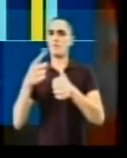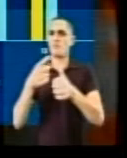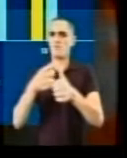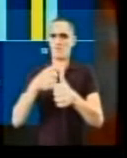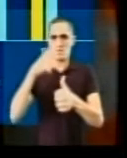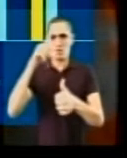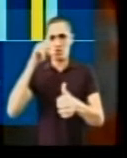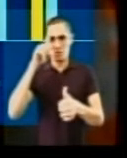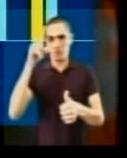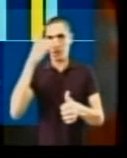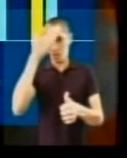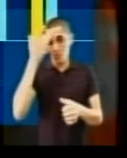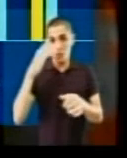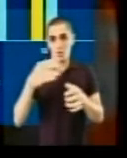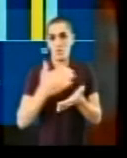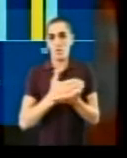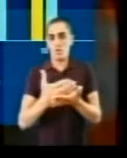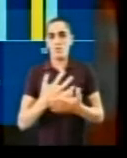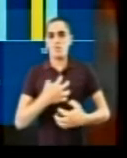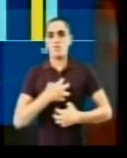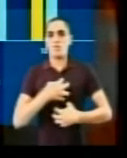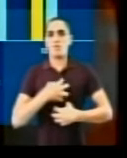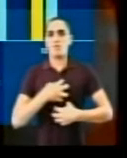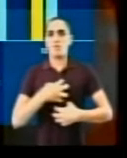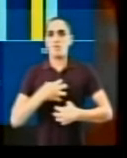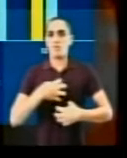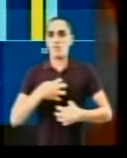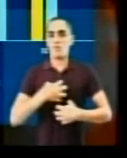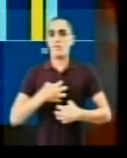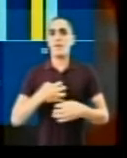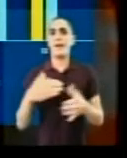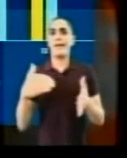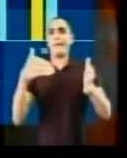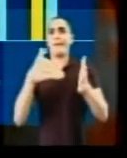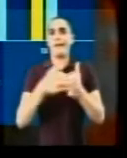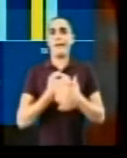paciente. Na coluna azul, você vai ver